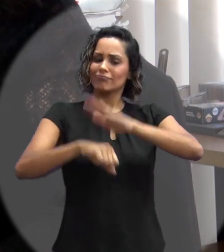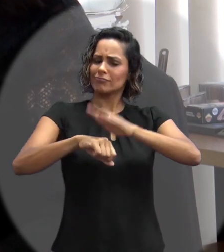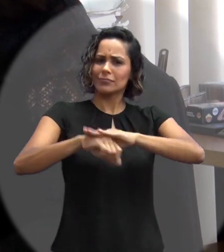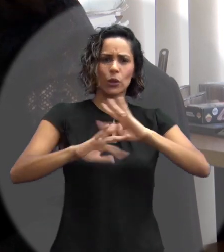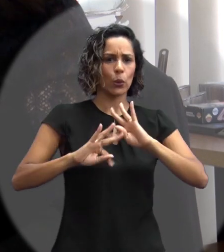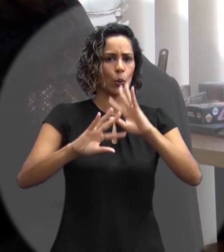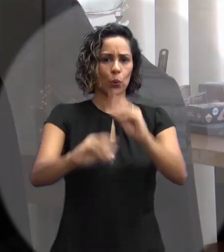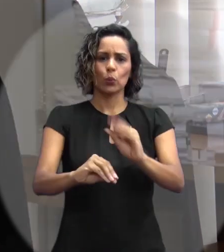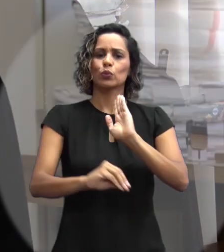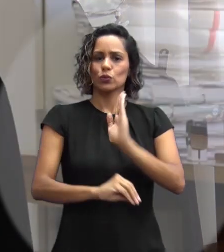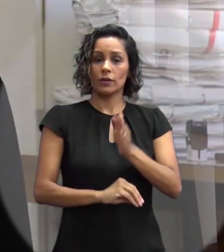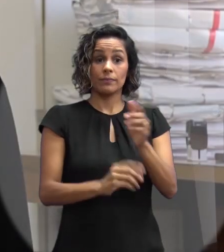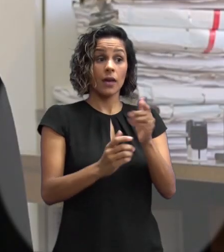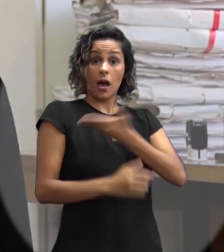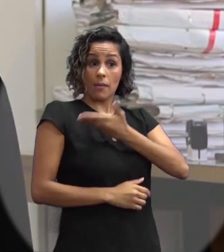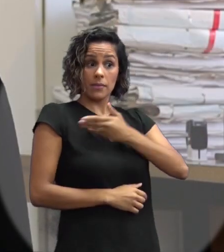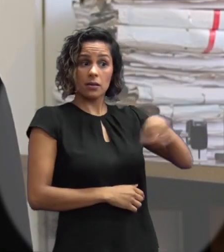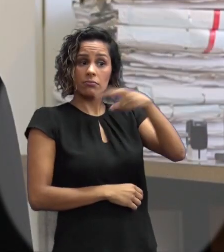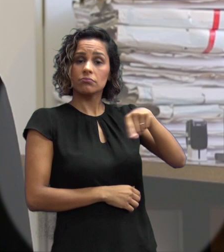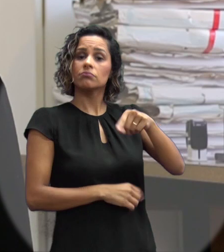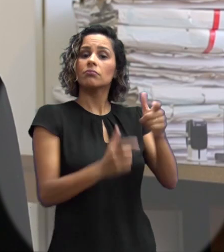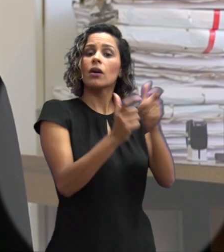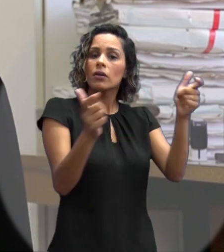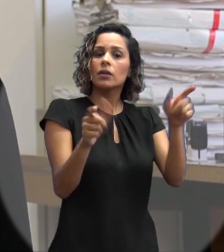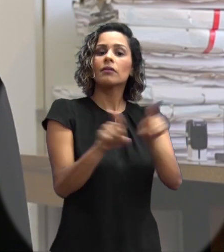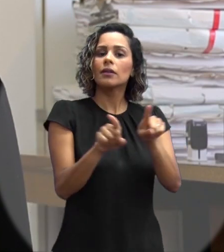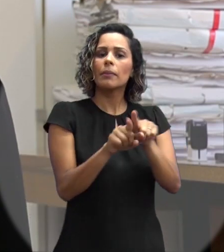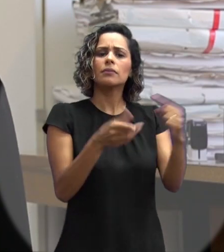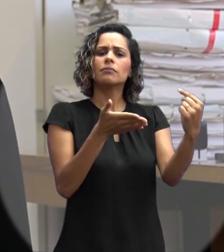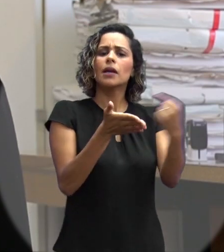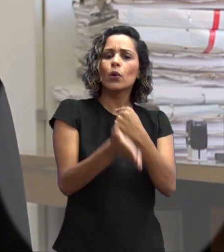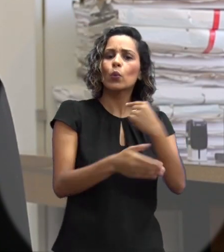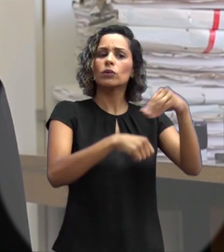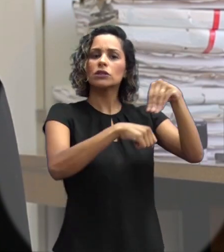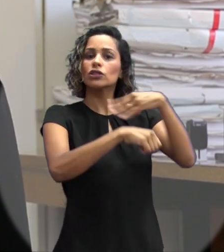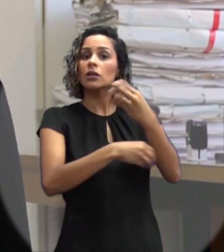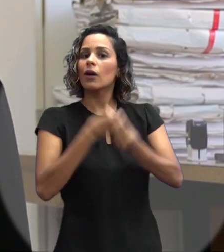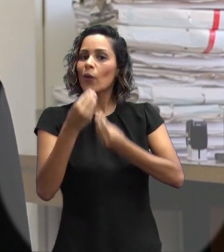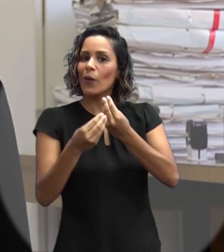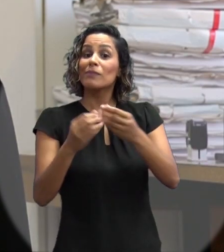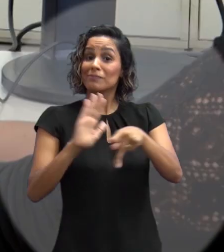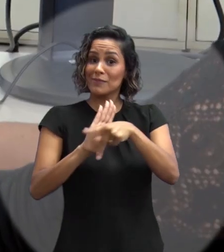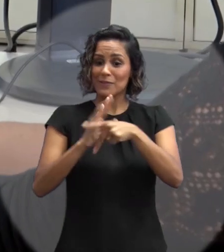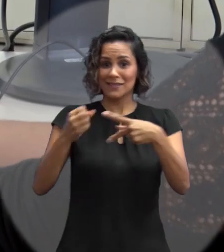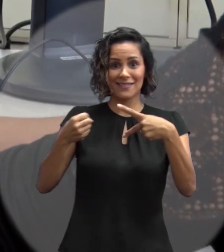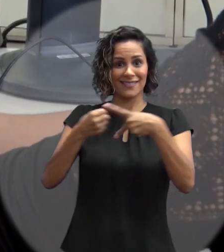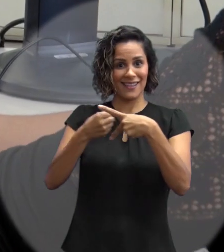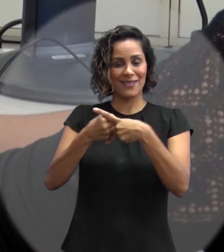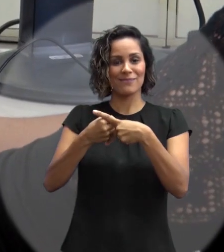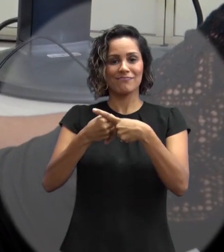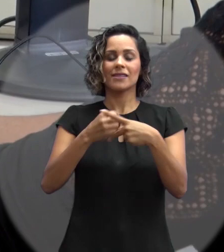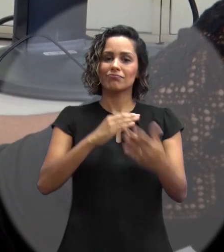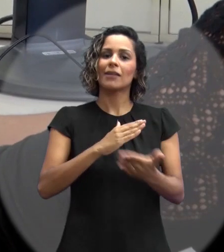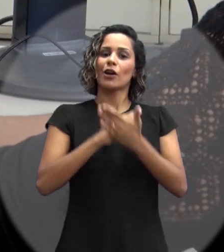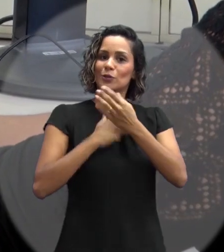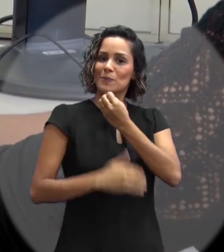praticamente fazia tudo no cartório. A maioria dos colegas começaram a perguntar, me instruir sobre o serviço pelo